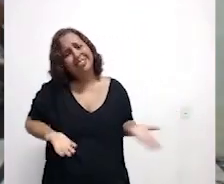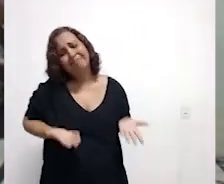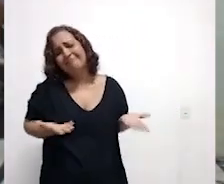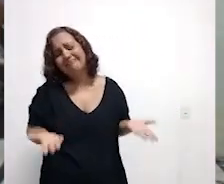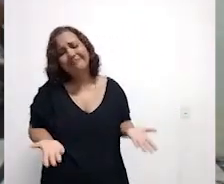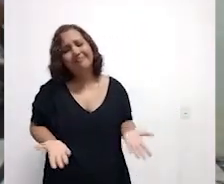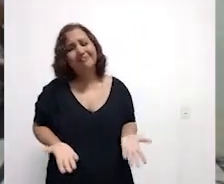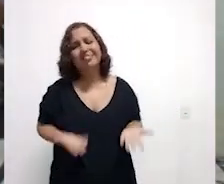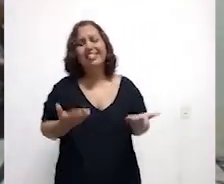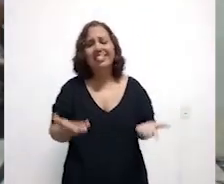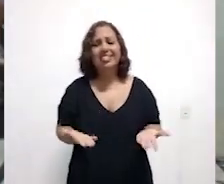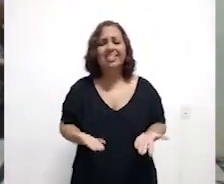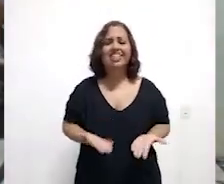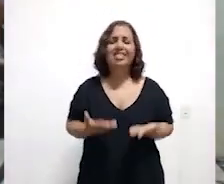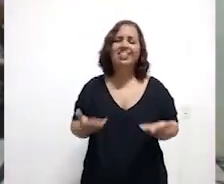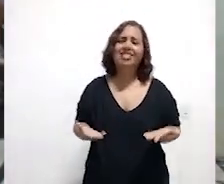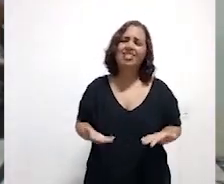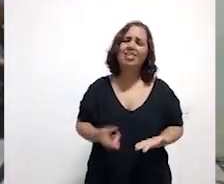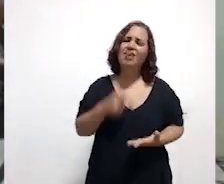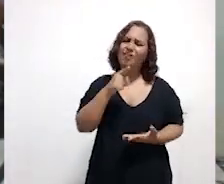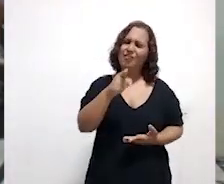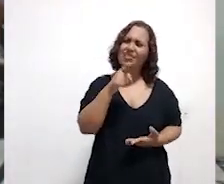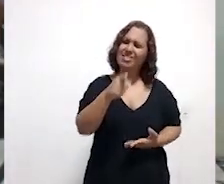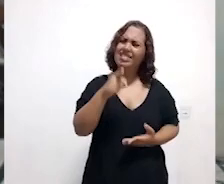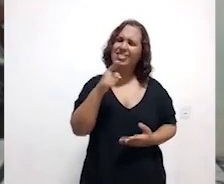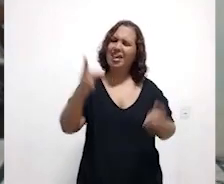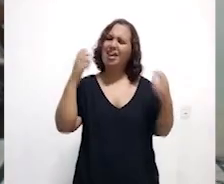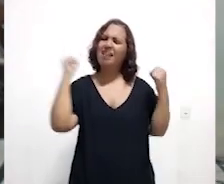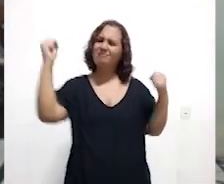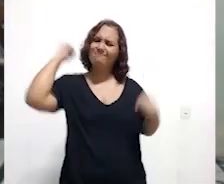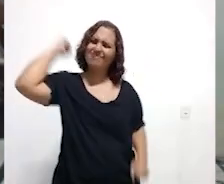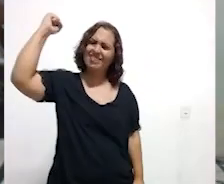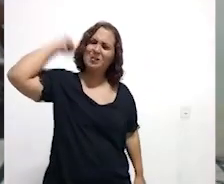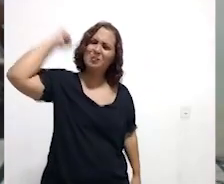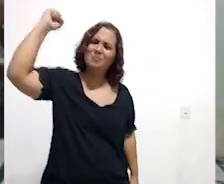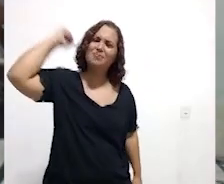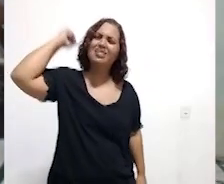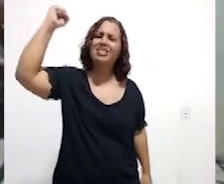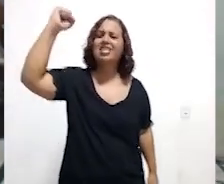Pai, seja o herói. Ó